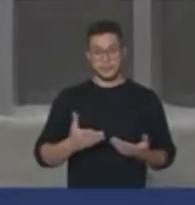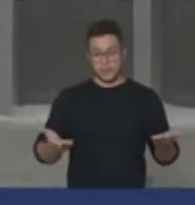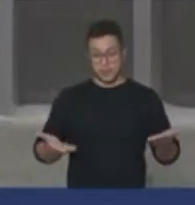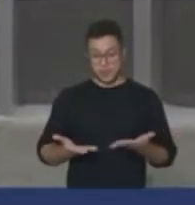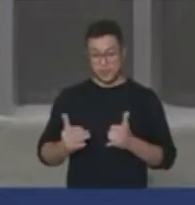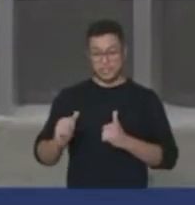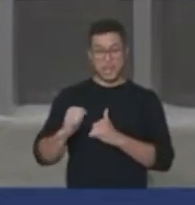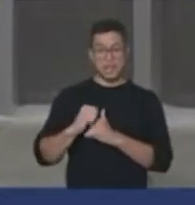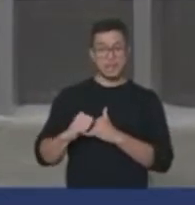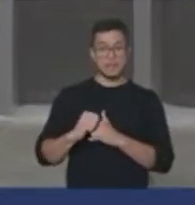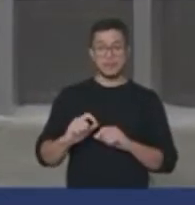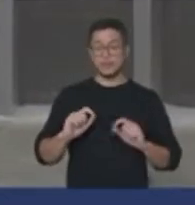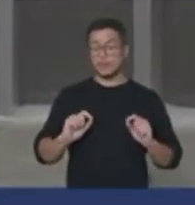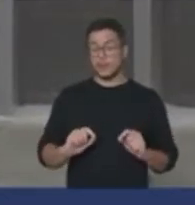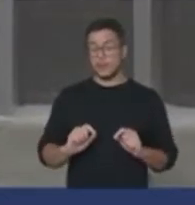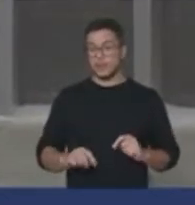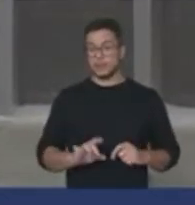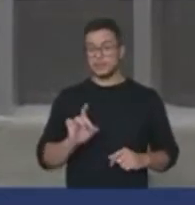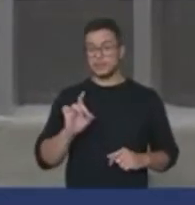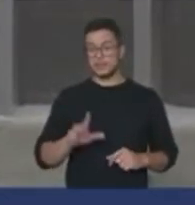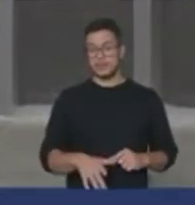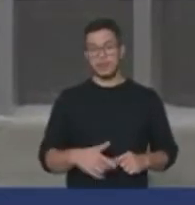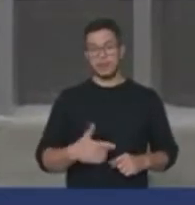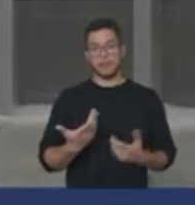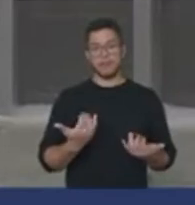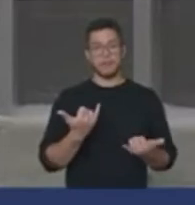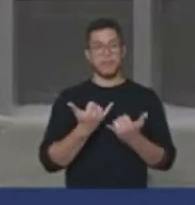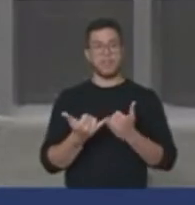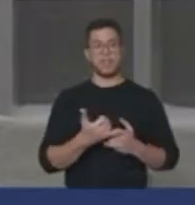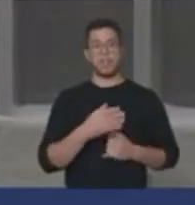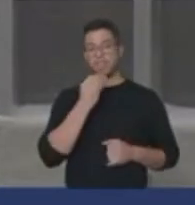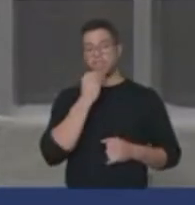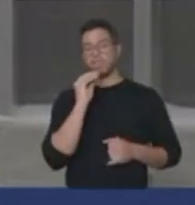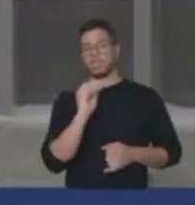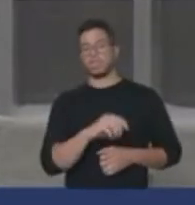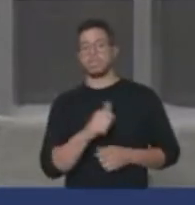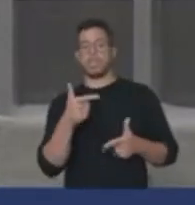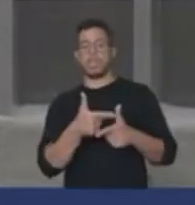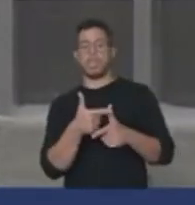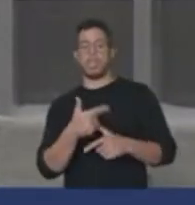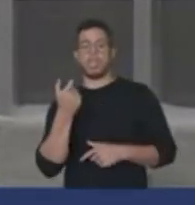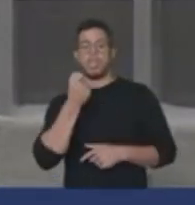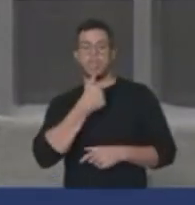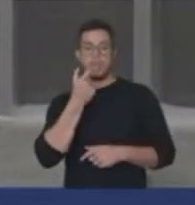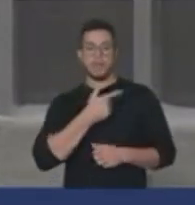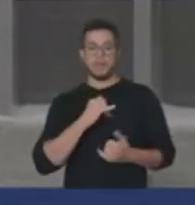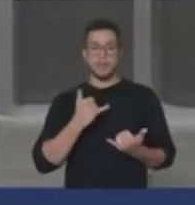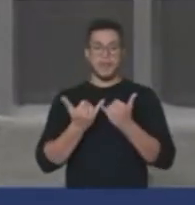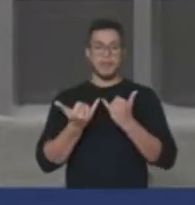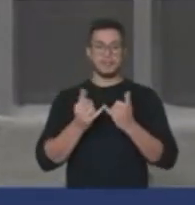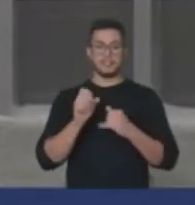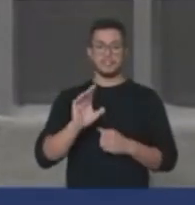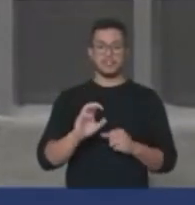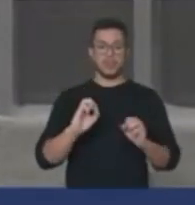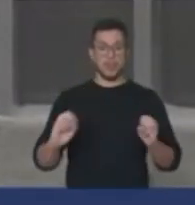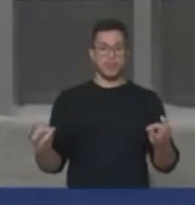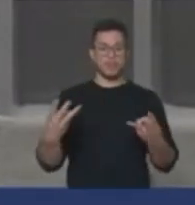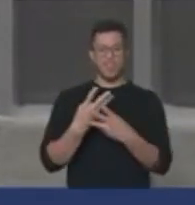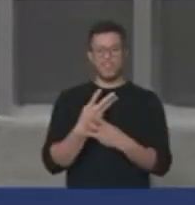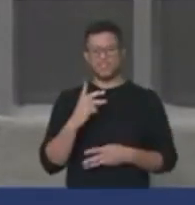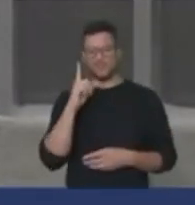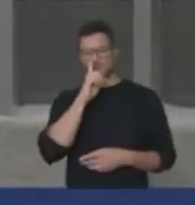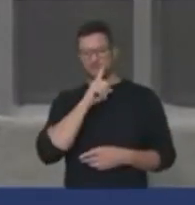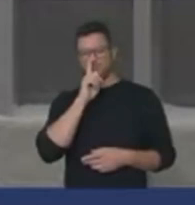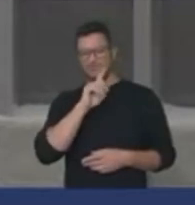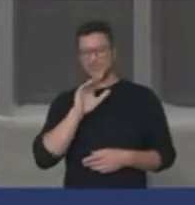é simplesmente um deboche. A Lava Jato hoje virou sinônimo de PowerPoint mal feito de Dallagnol. Aliás, eu